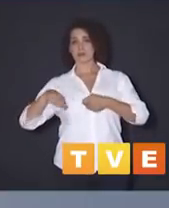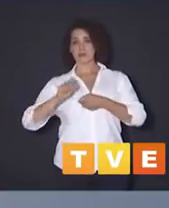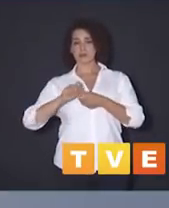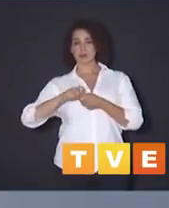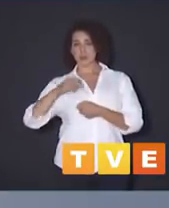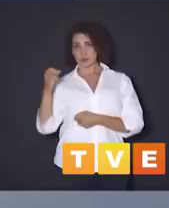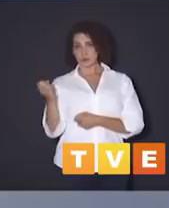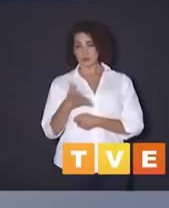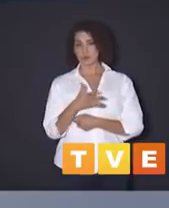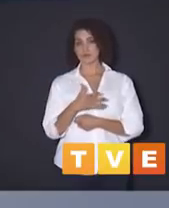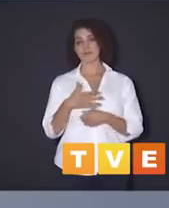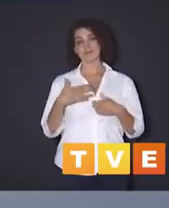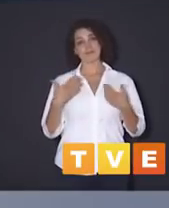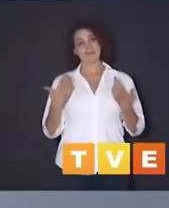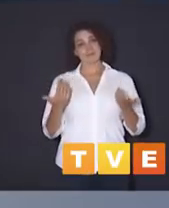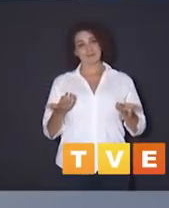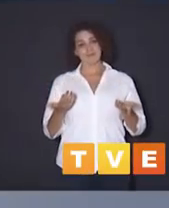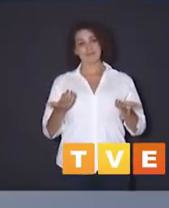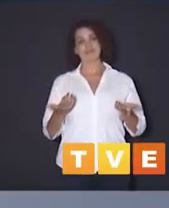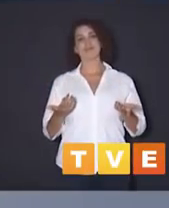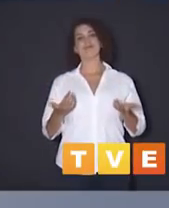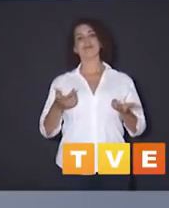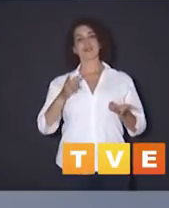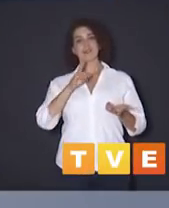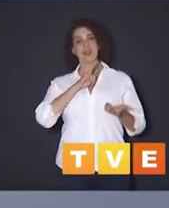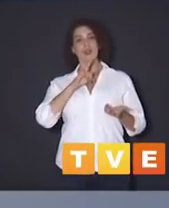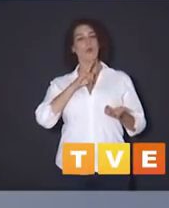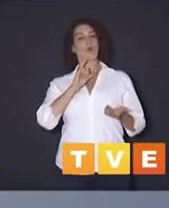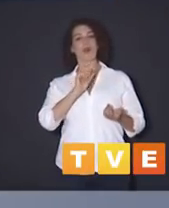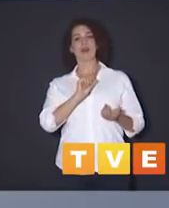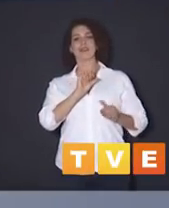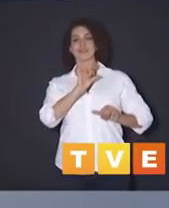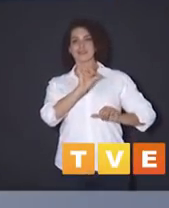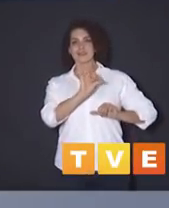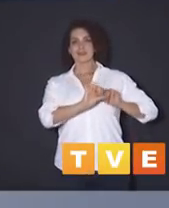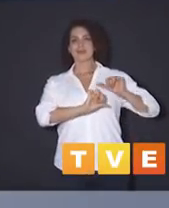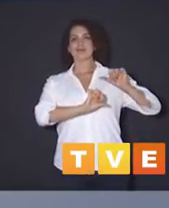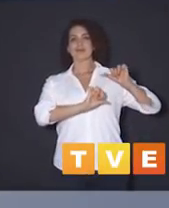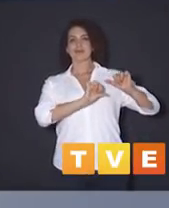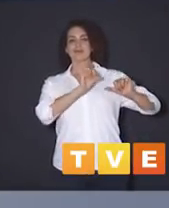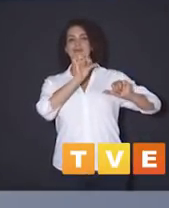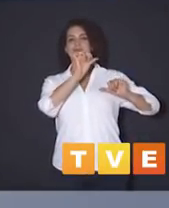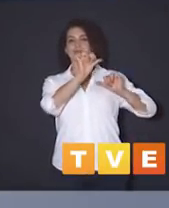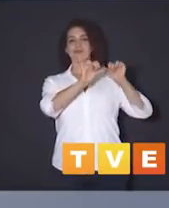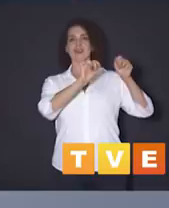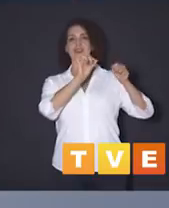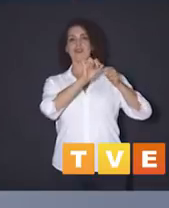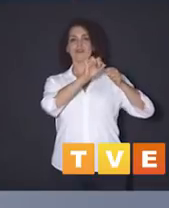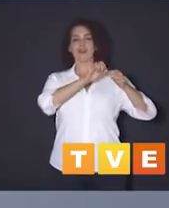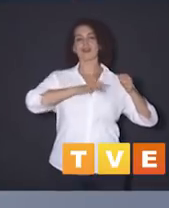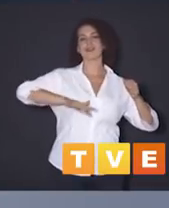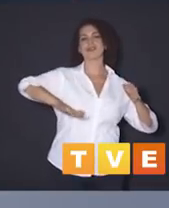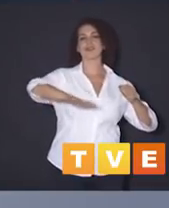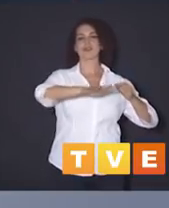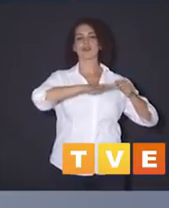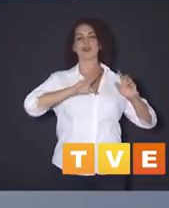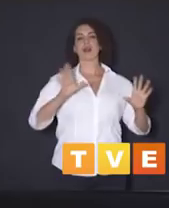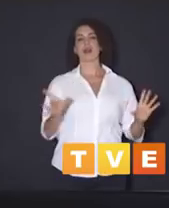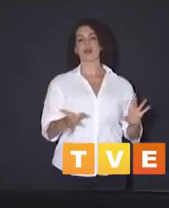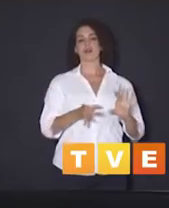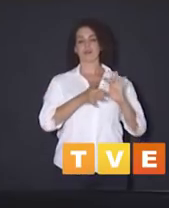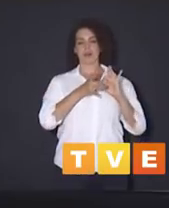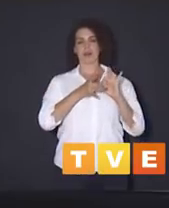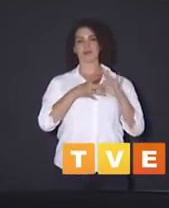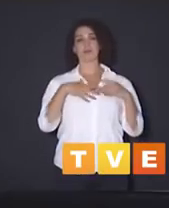então nós temos aí este ponto de mutação para territórios transes calares hoje